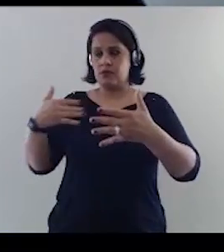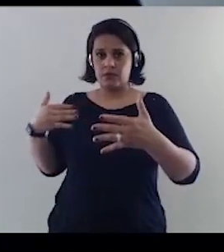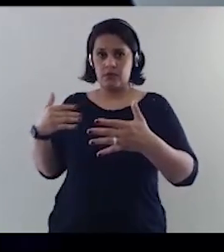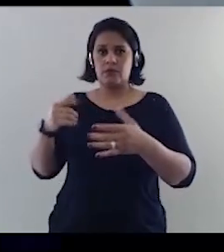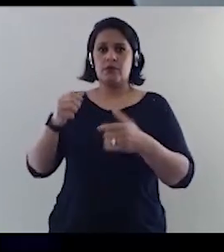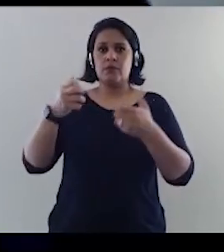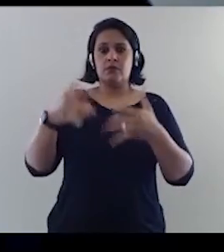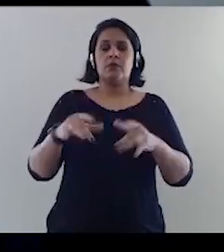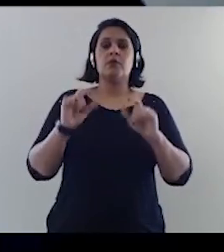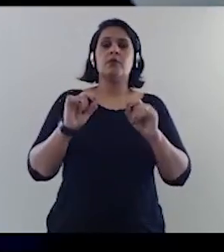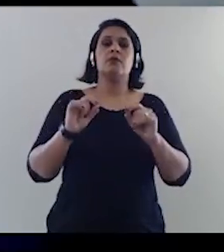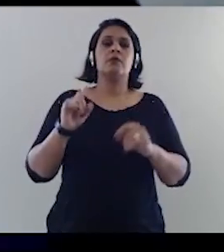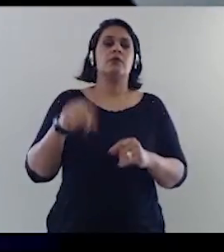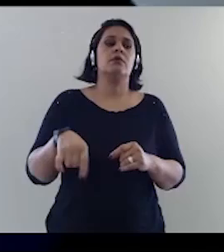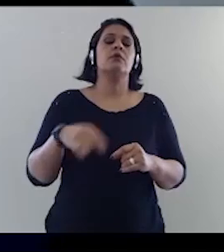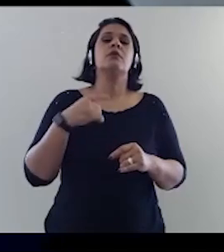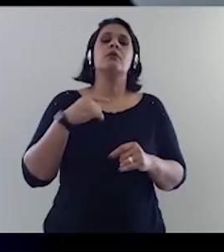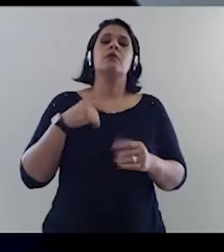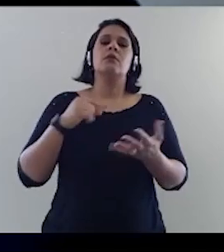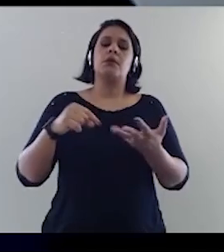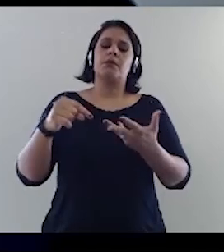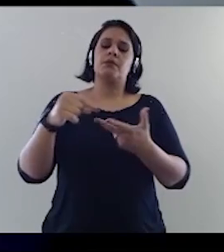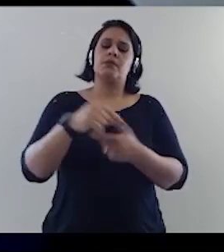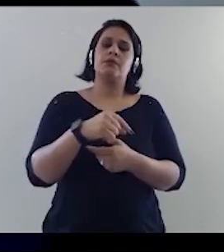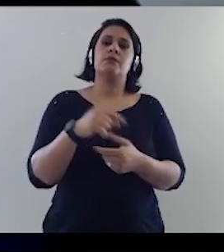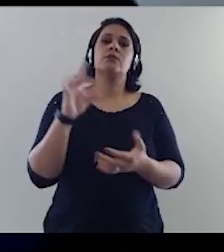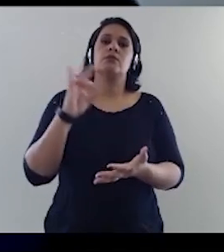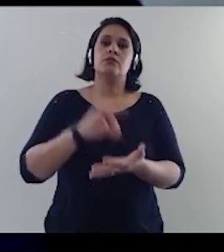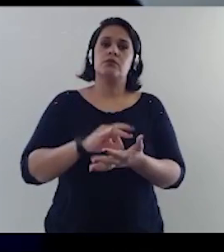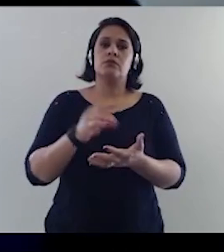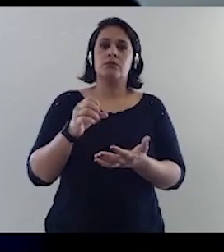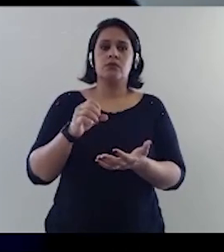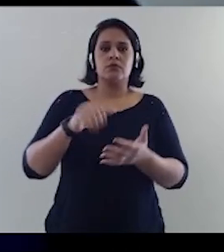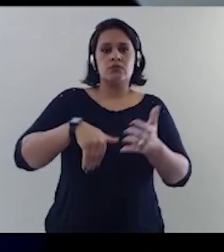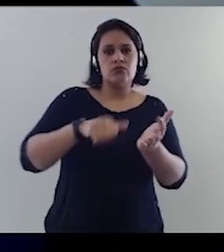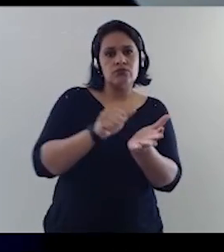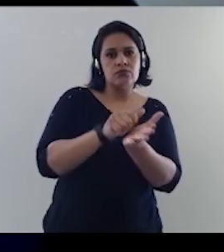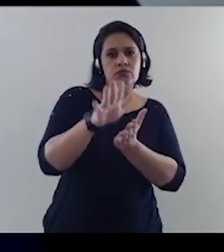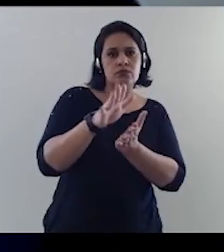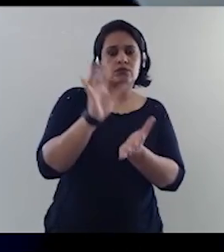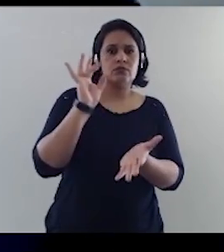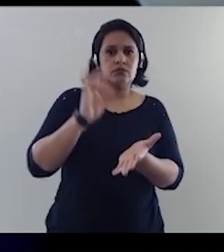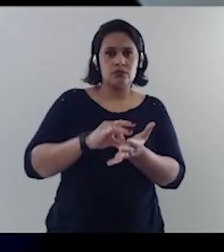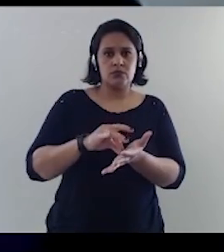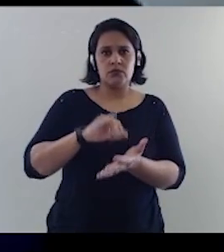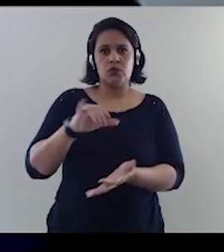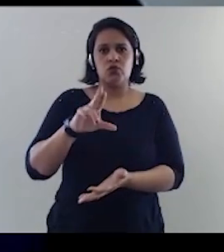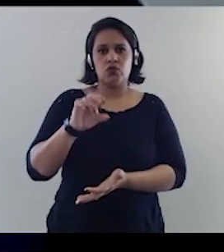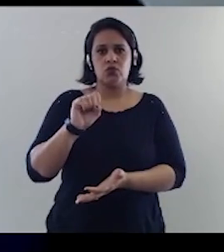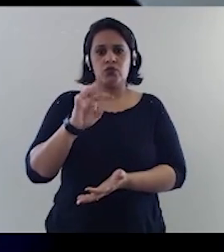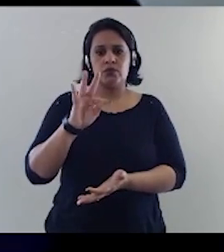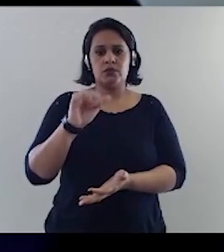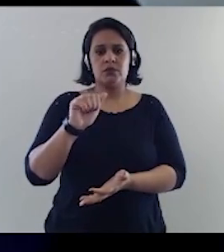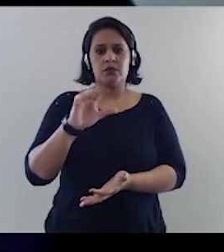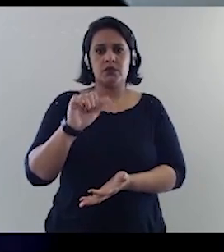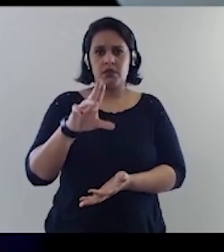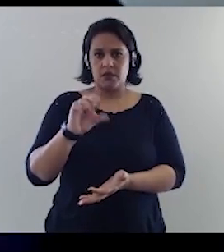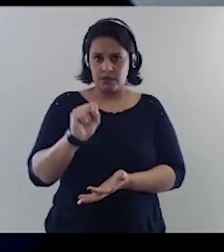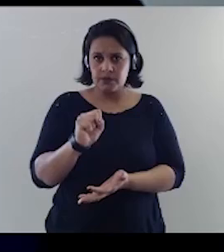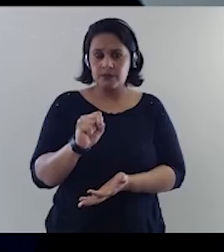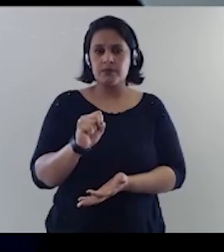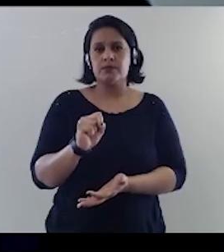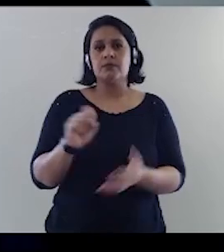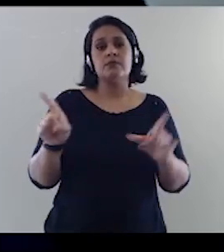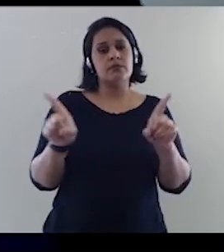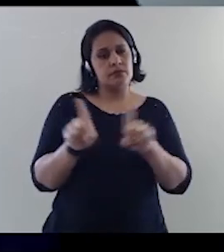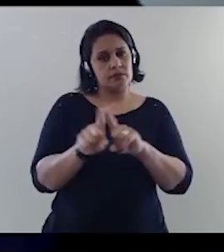contrário, dizendo que, para além das razões de justa causa, de despedimento por justa causa, por fundamentos subjetivos,